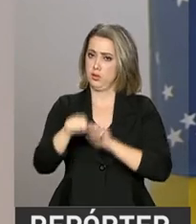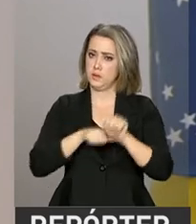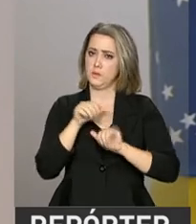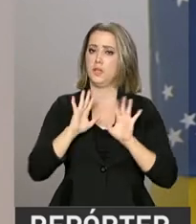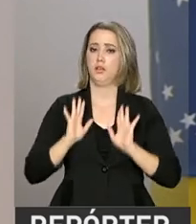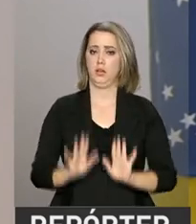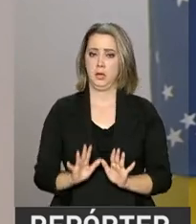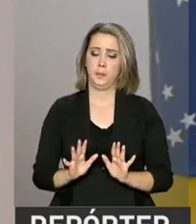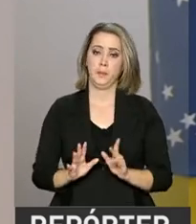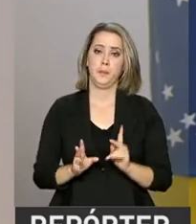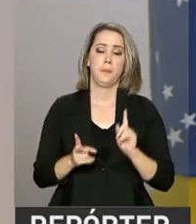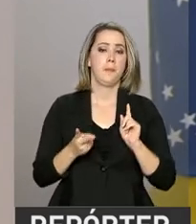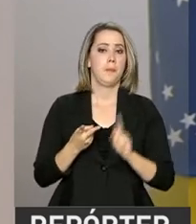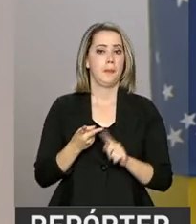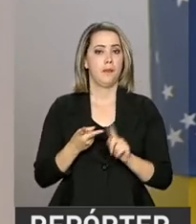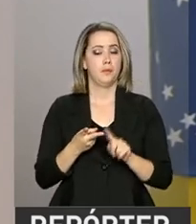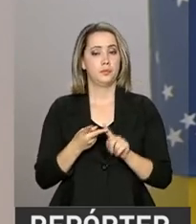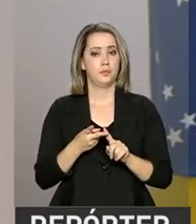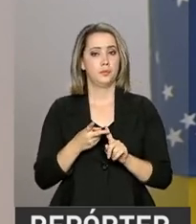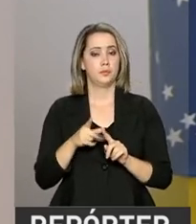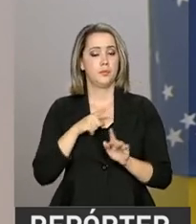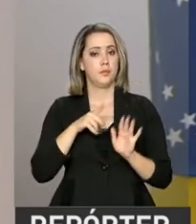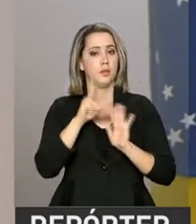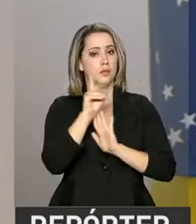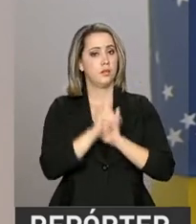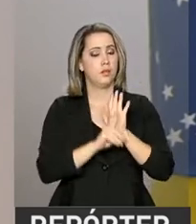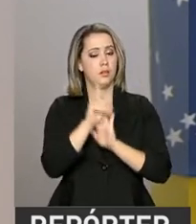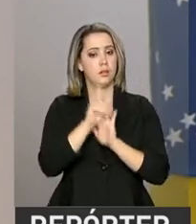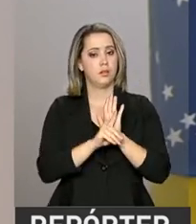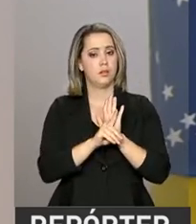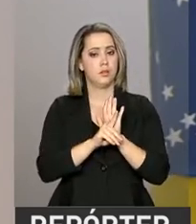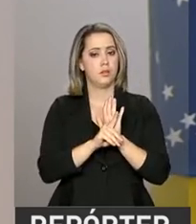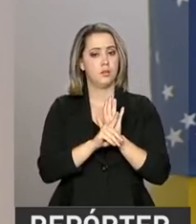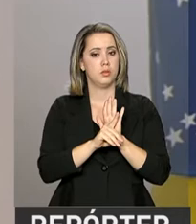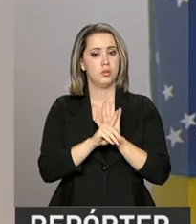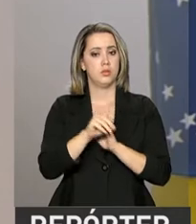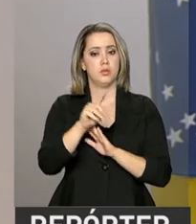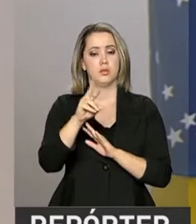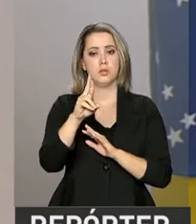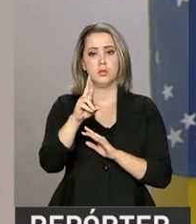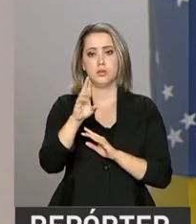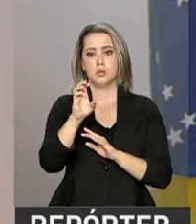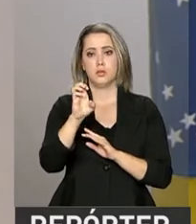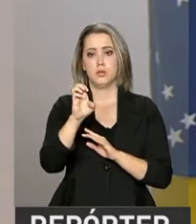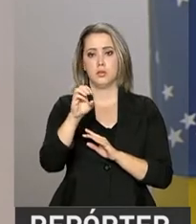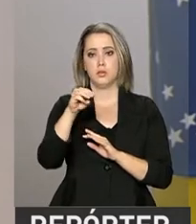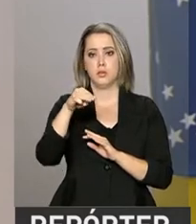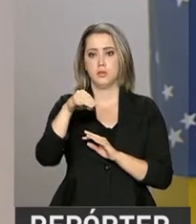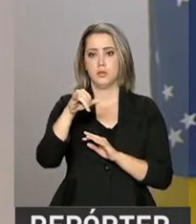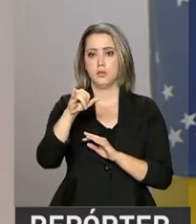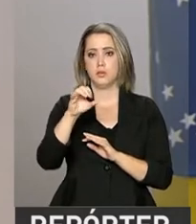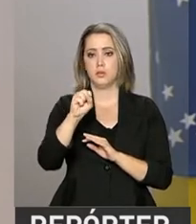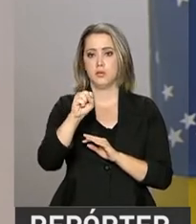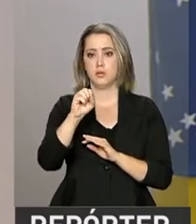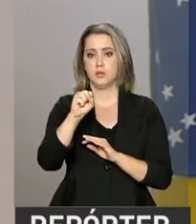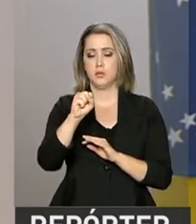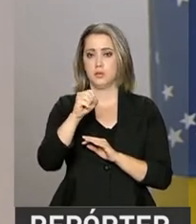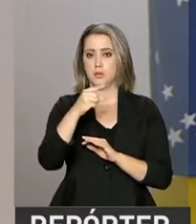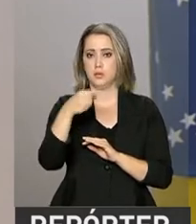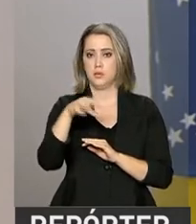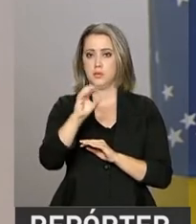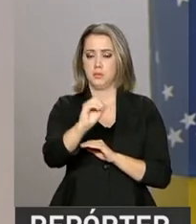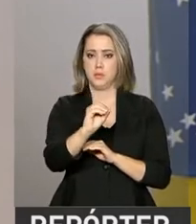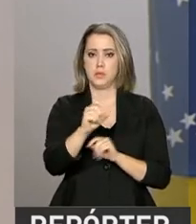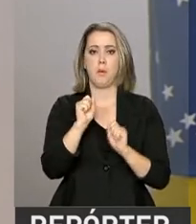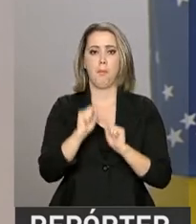ele tem direito no contrato a uma cláusula que é chamada de remissão, que a possibilidade de você ficar algum período